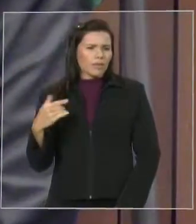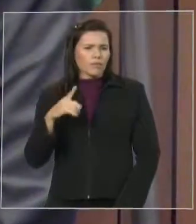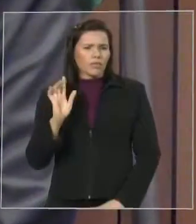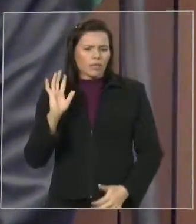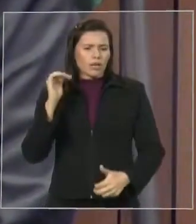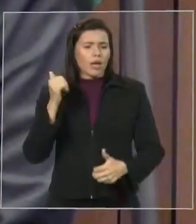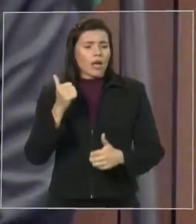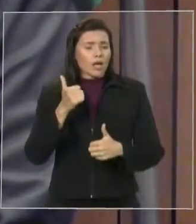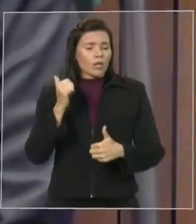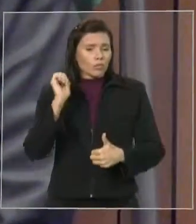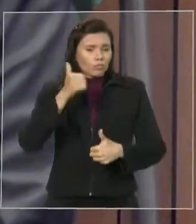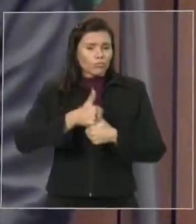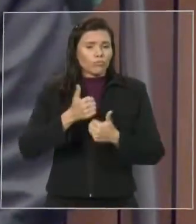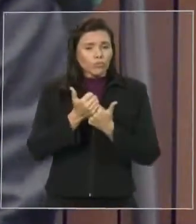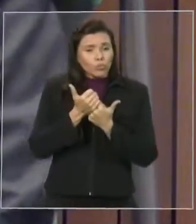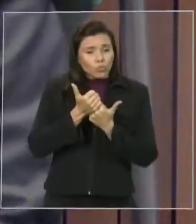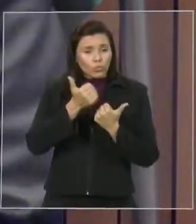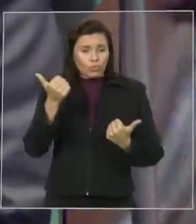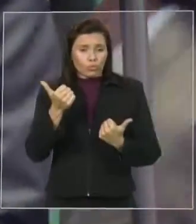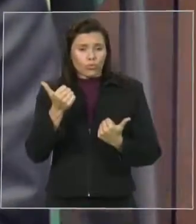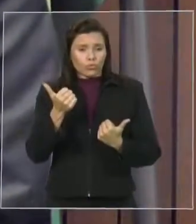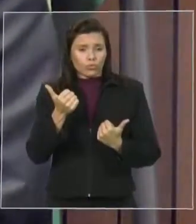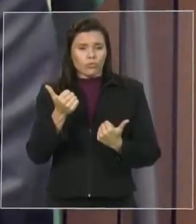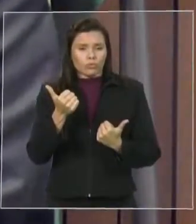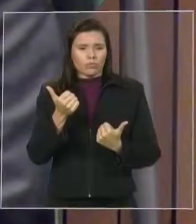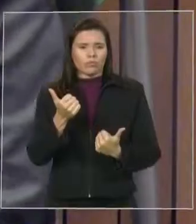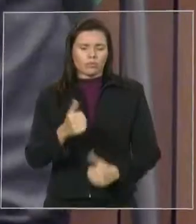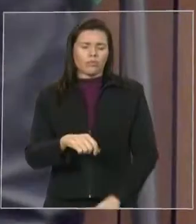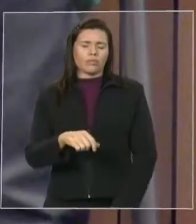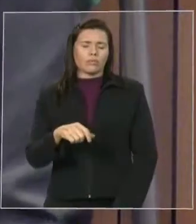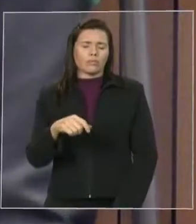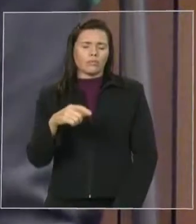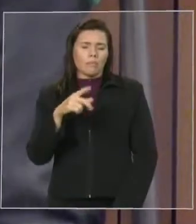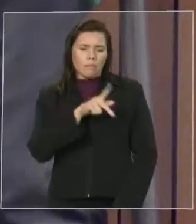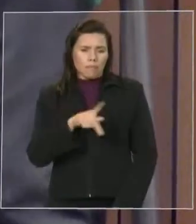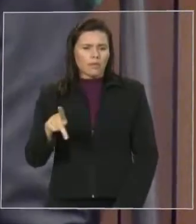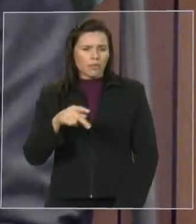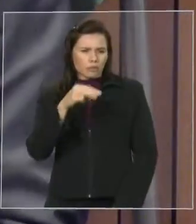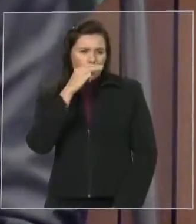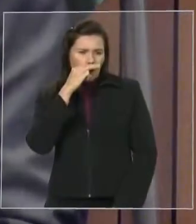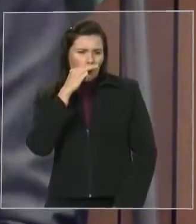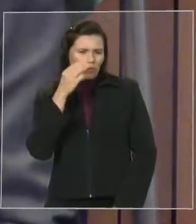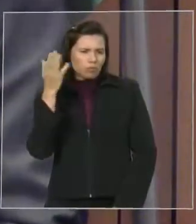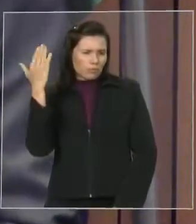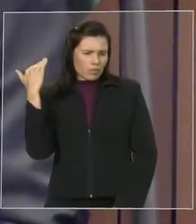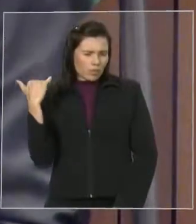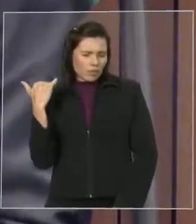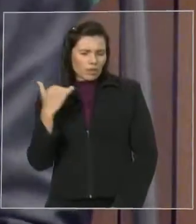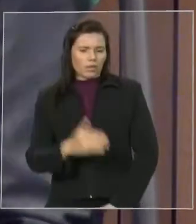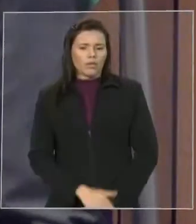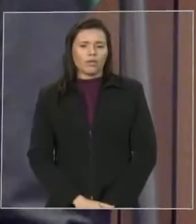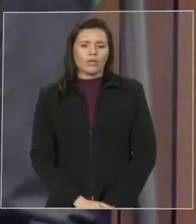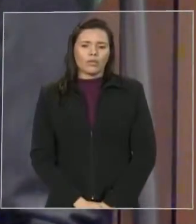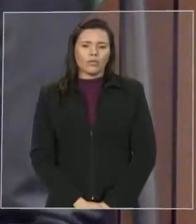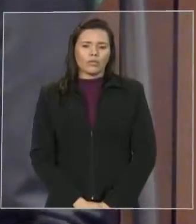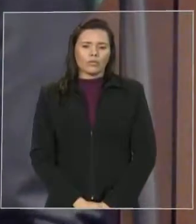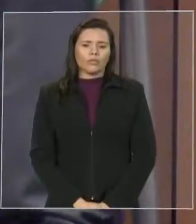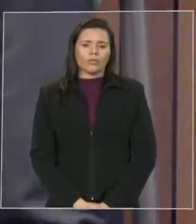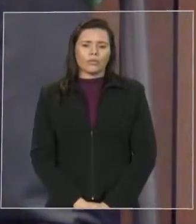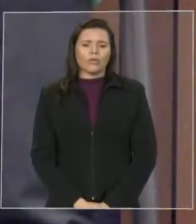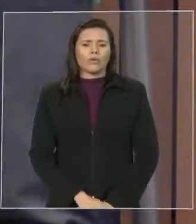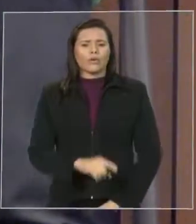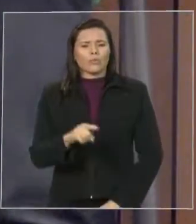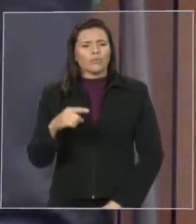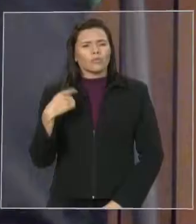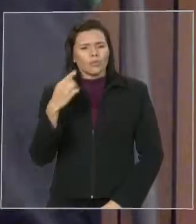a forma como Vossa Excelência se conduziu, já que em diversos momentos nosso saudoso